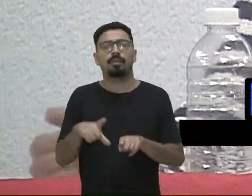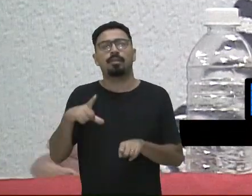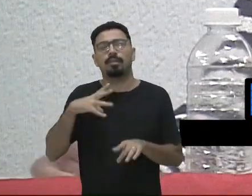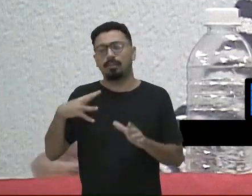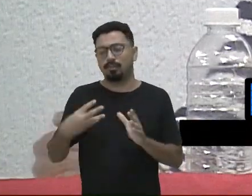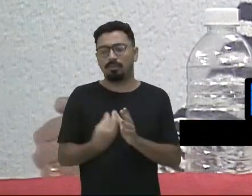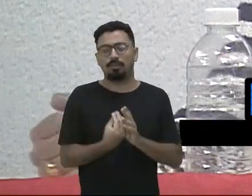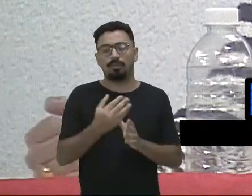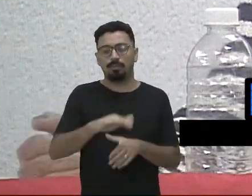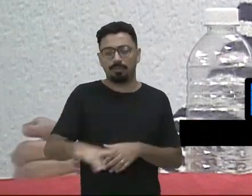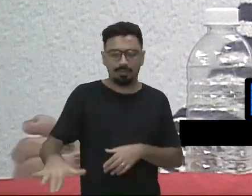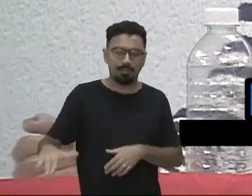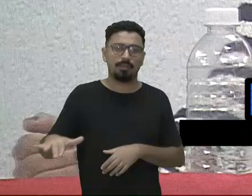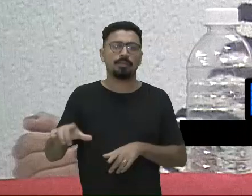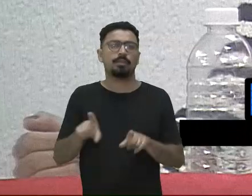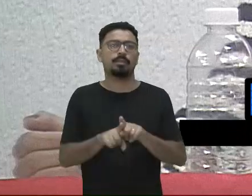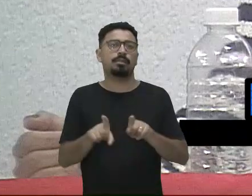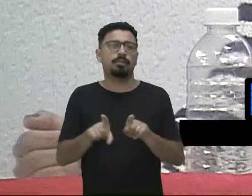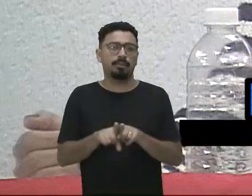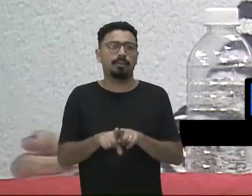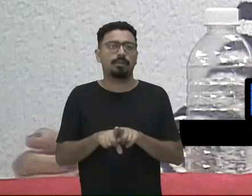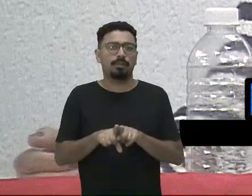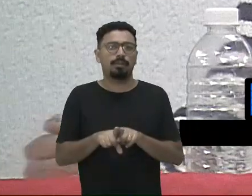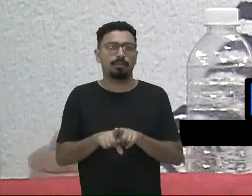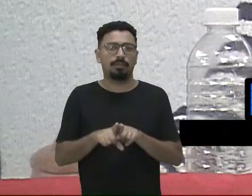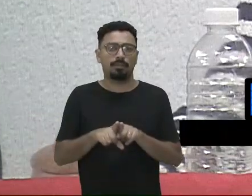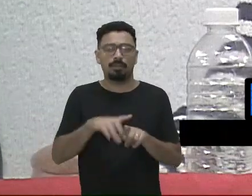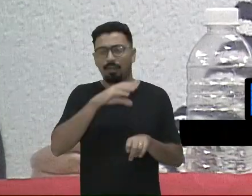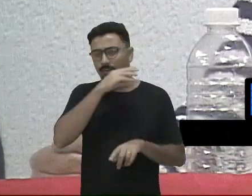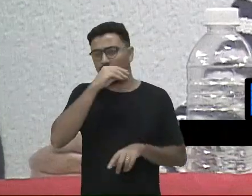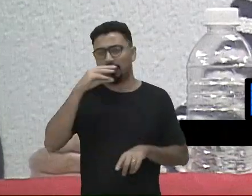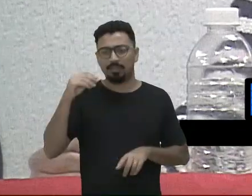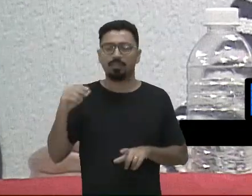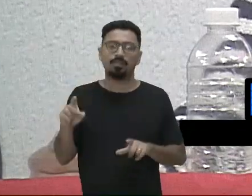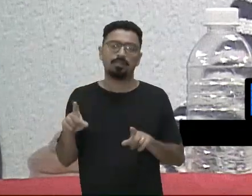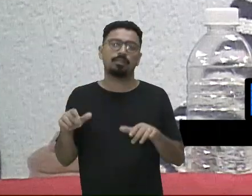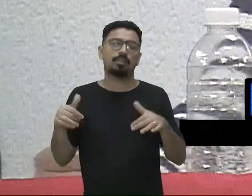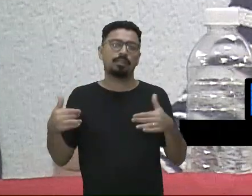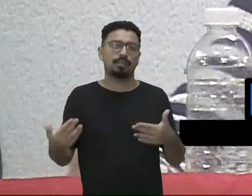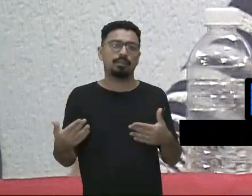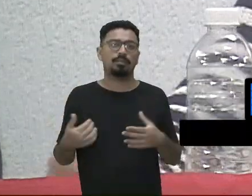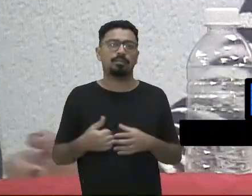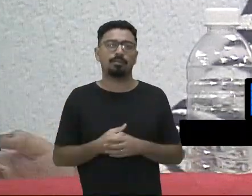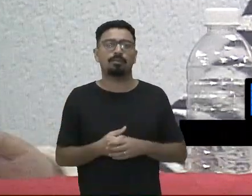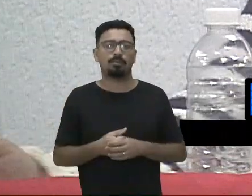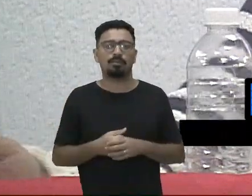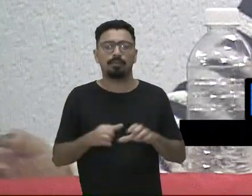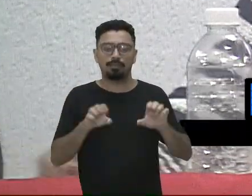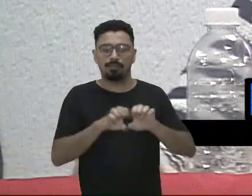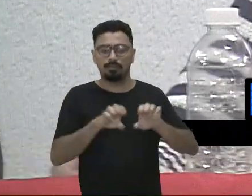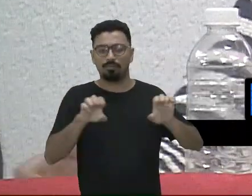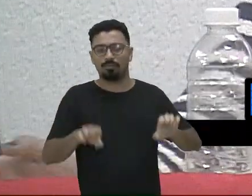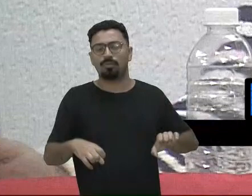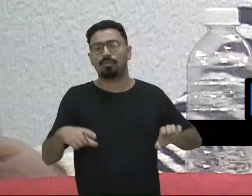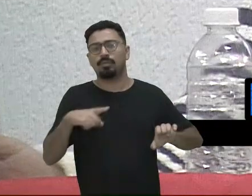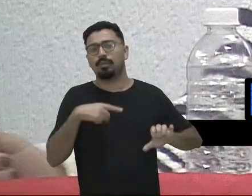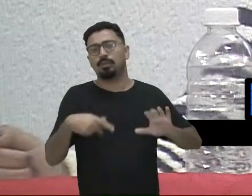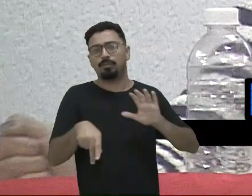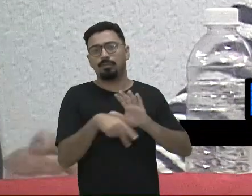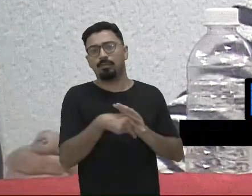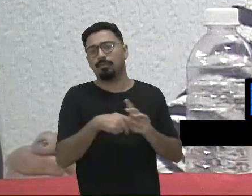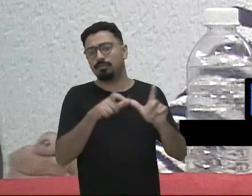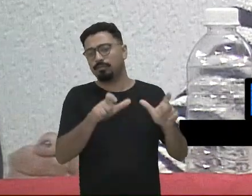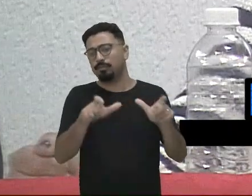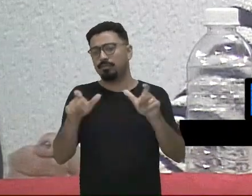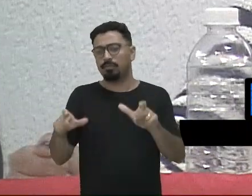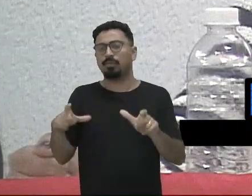temos serviço de acolhimento para criança, serviço de acolhimento para adolescentes. Então, essa é a estrutura de unidades e equipamentos